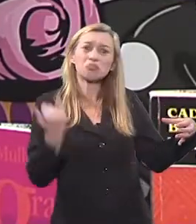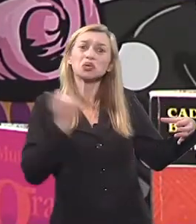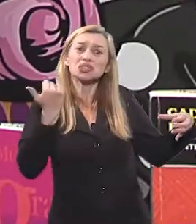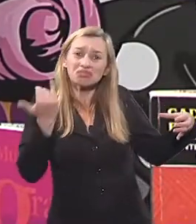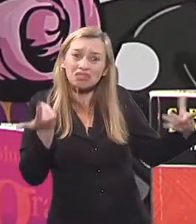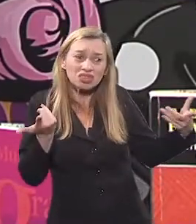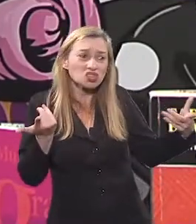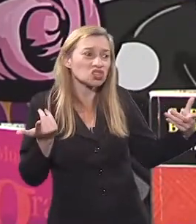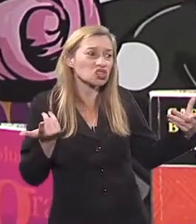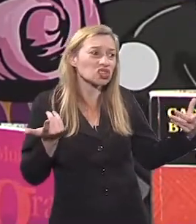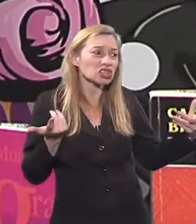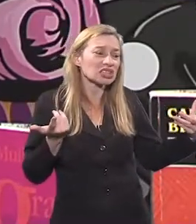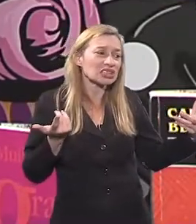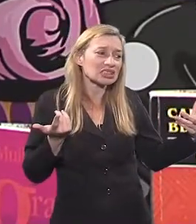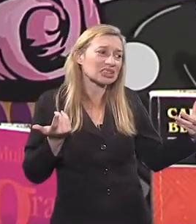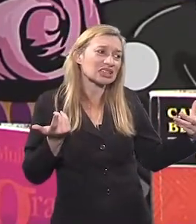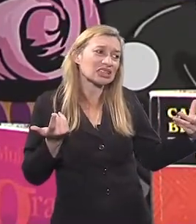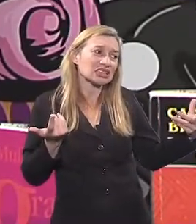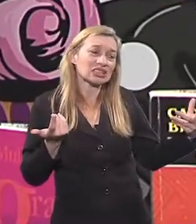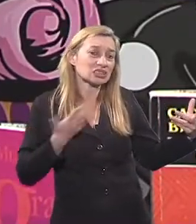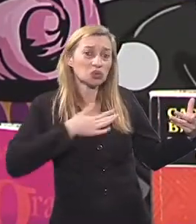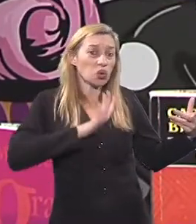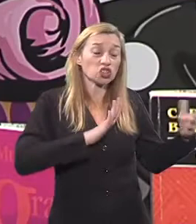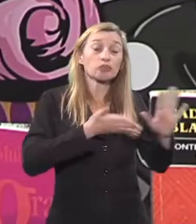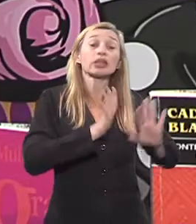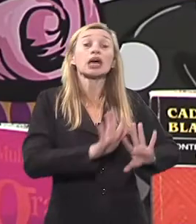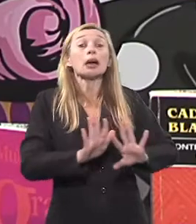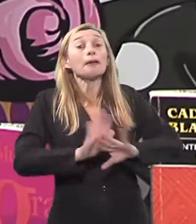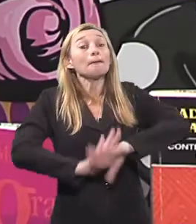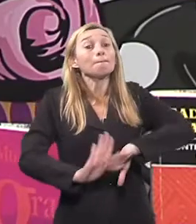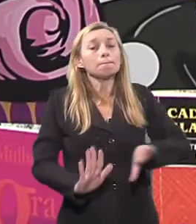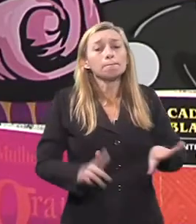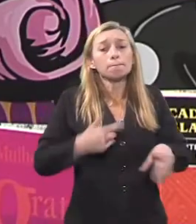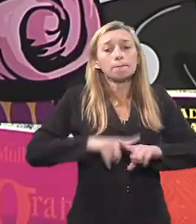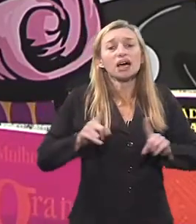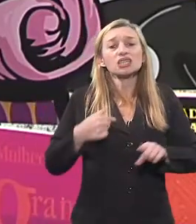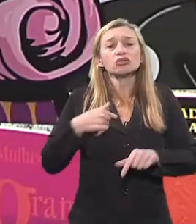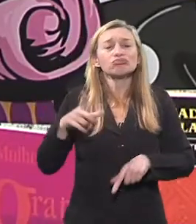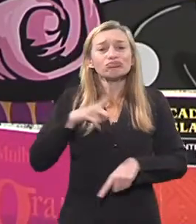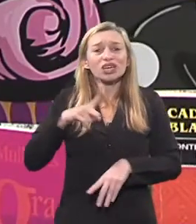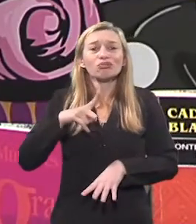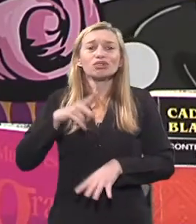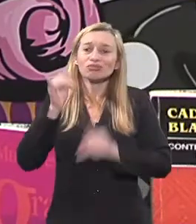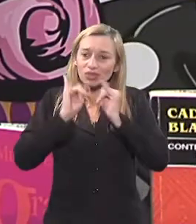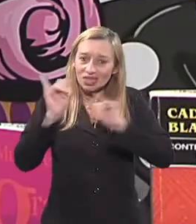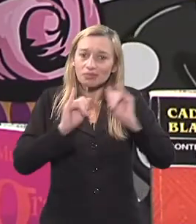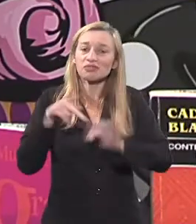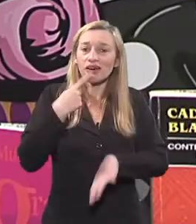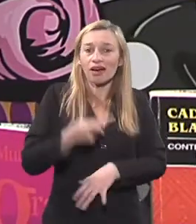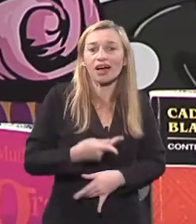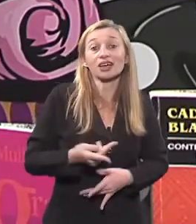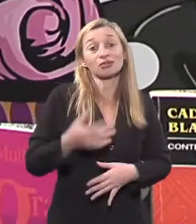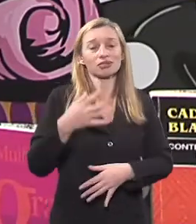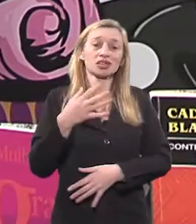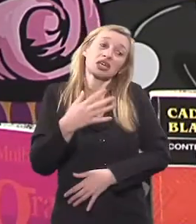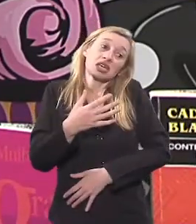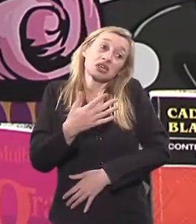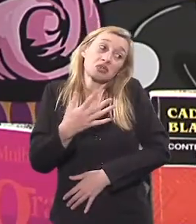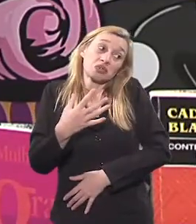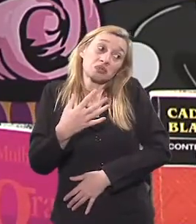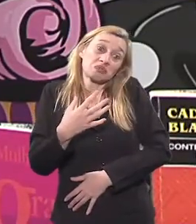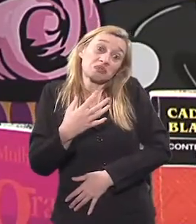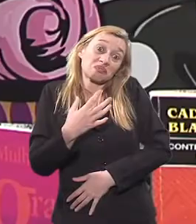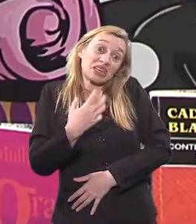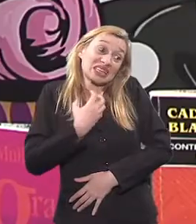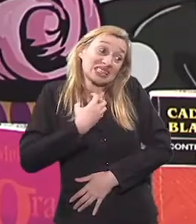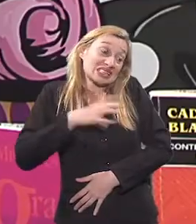é, digamos assim, incomoda, né? Incomoda muito. Mas, assim, eu tenho uma notícia para dar, né? Eu sinto